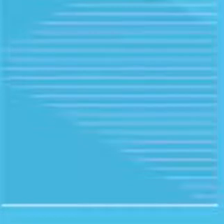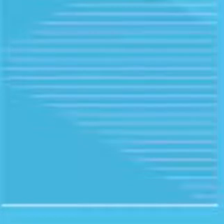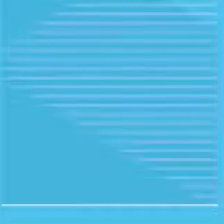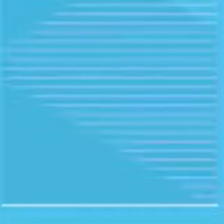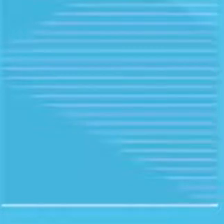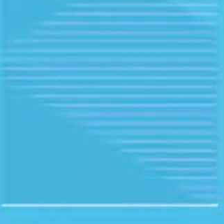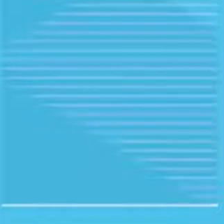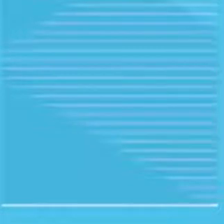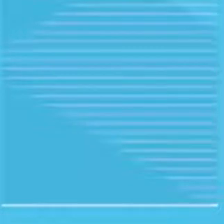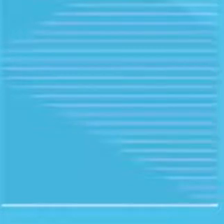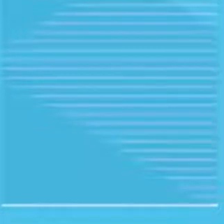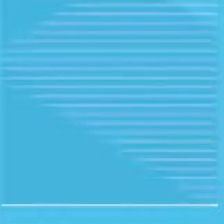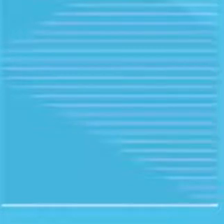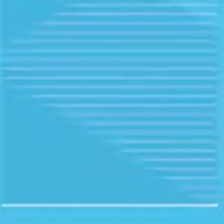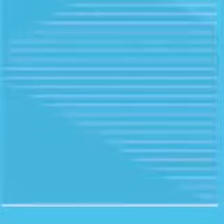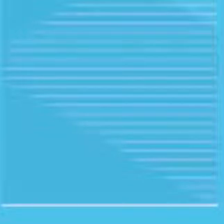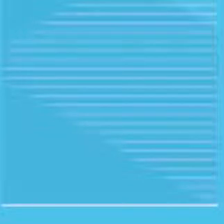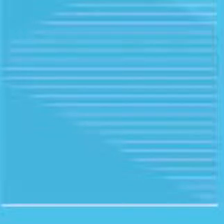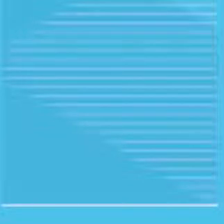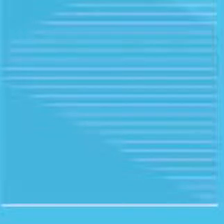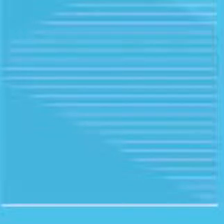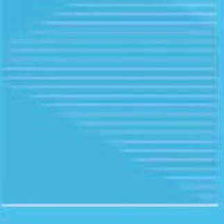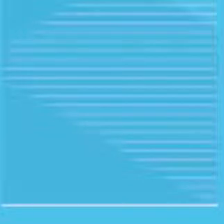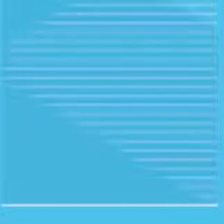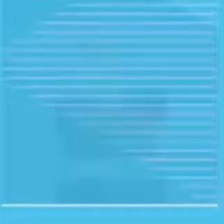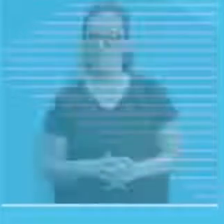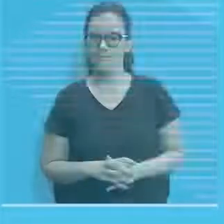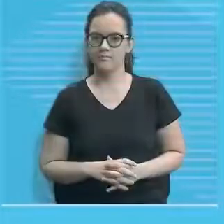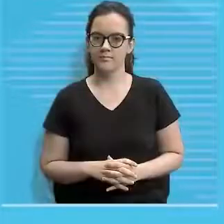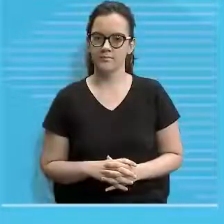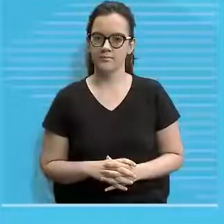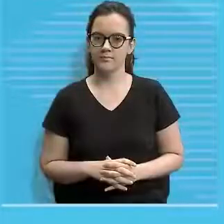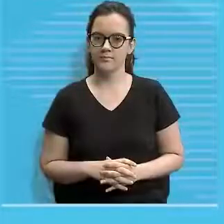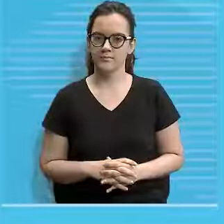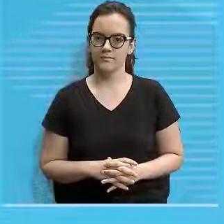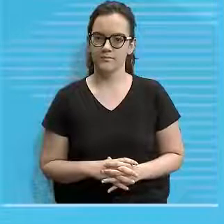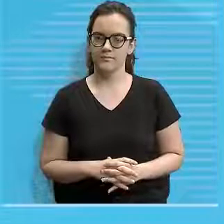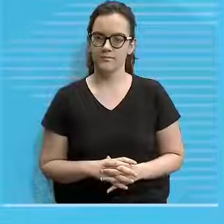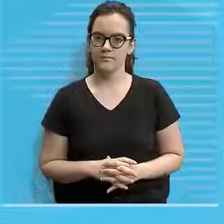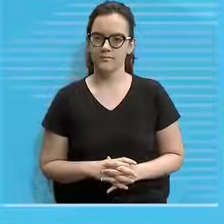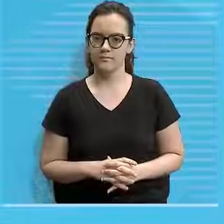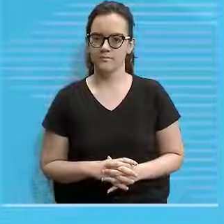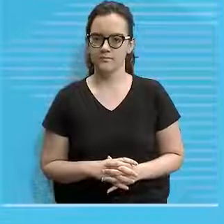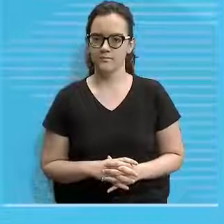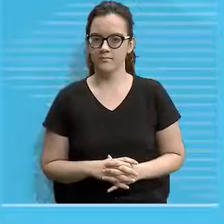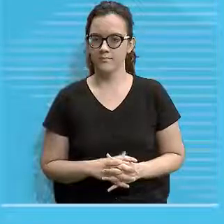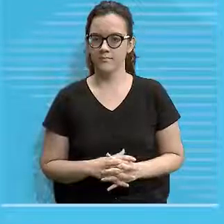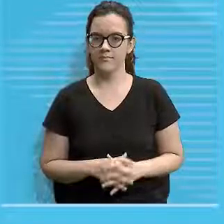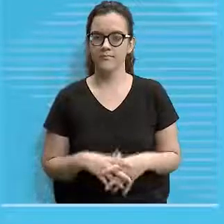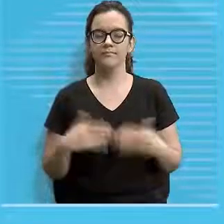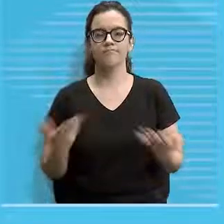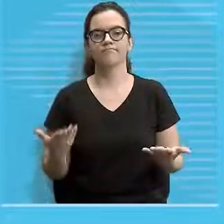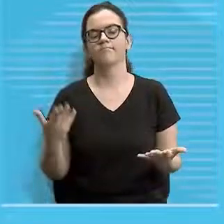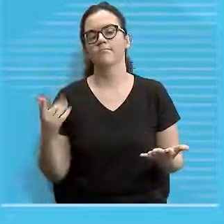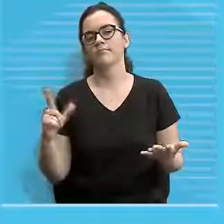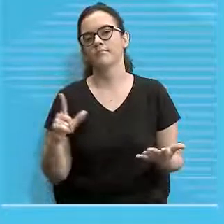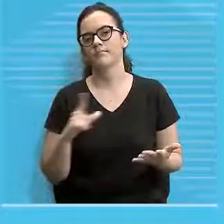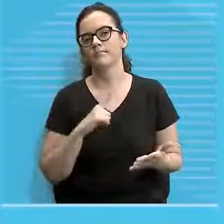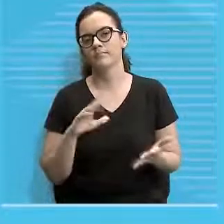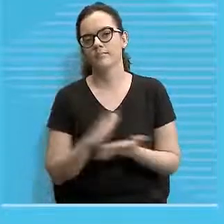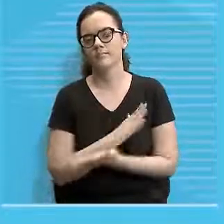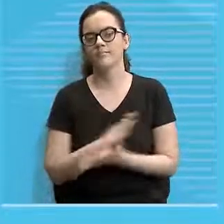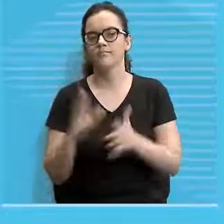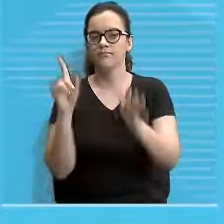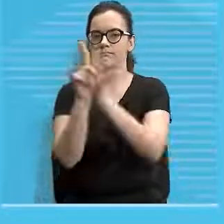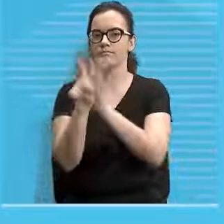E aí tem aquelas perguntas que nos ajudam a entender isso: onde eu nasci, de onde eu venho, né? De que forma, qual foi a